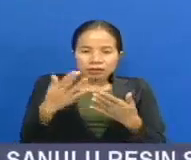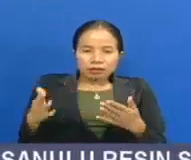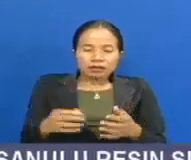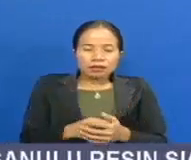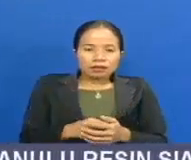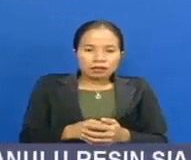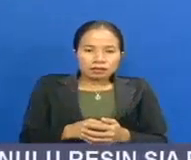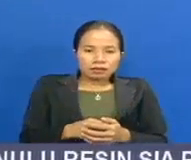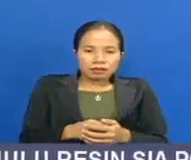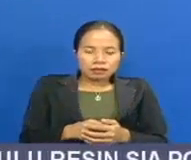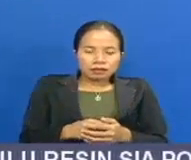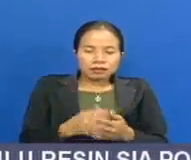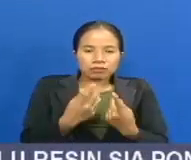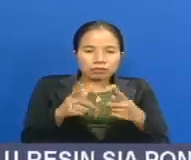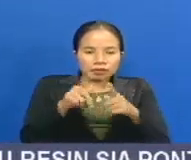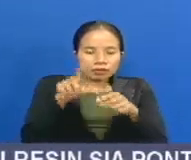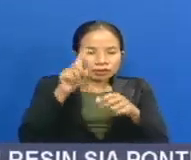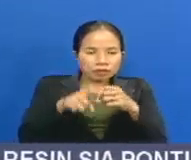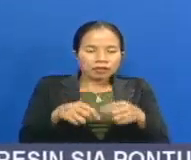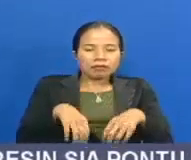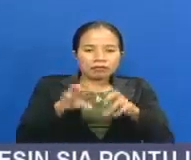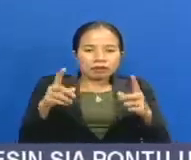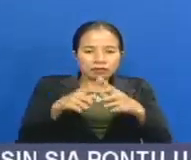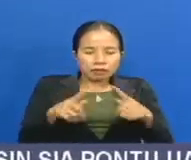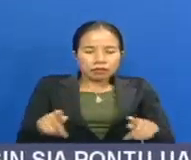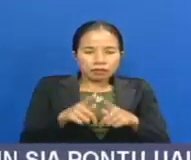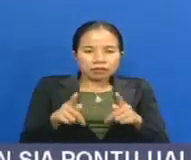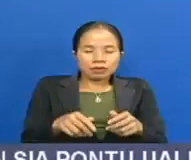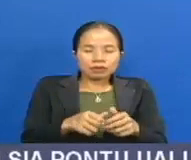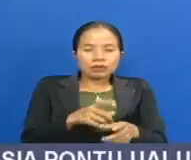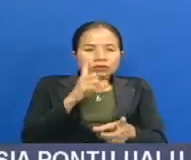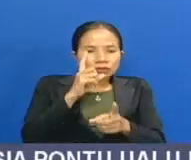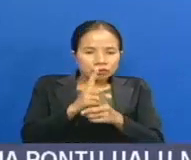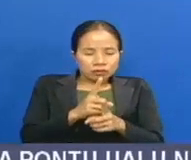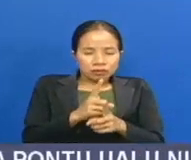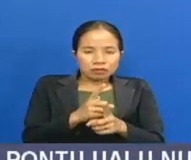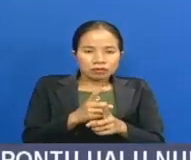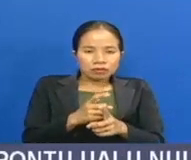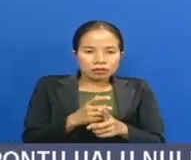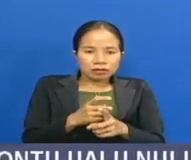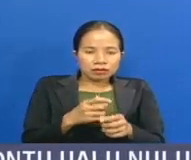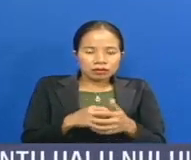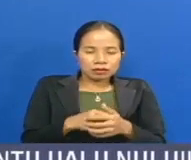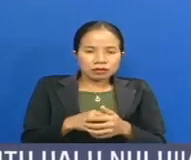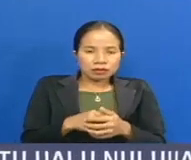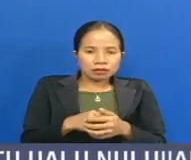contrabando no empresário Cira Labele Faamba Público. Tudo o que não recebe é proibido